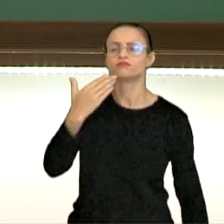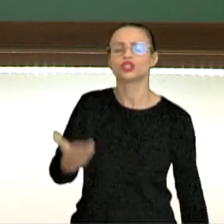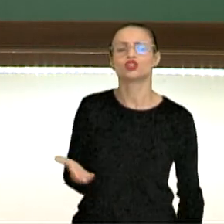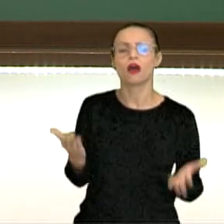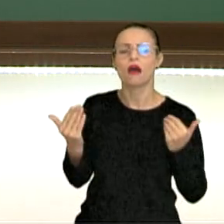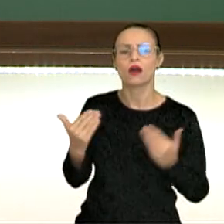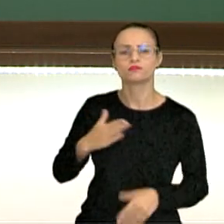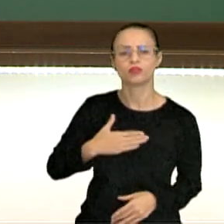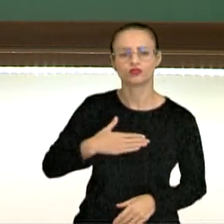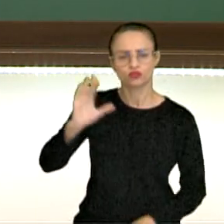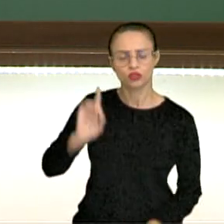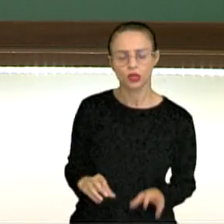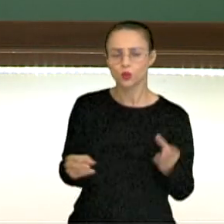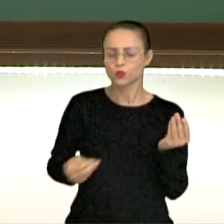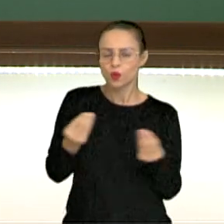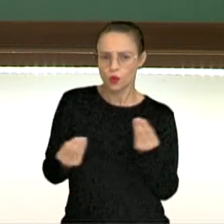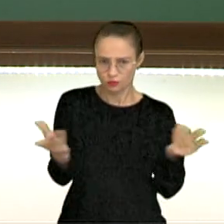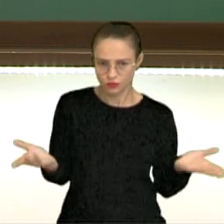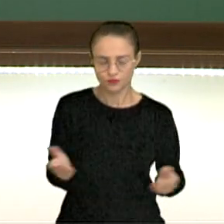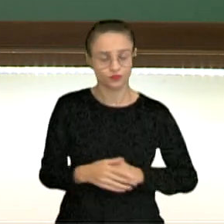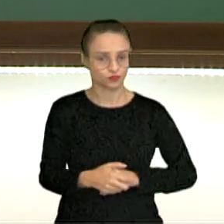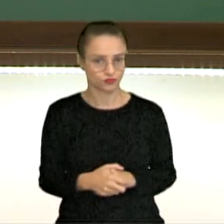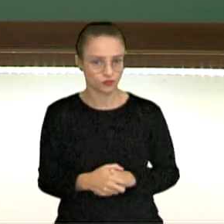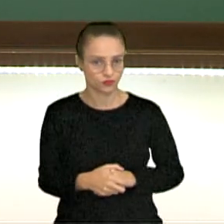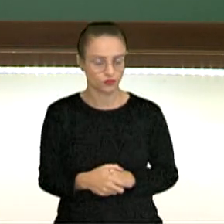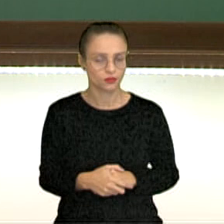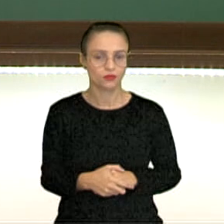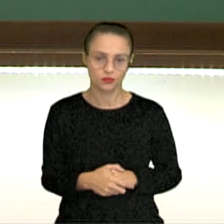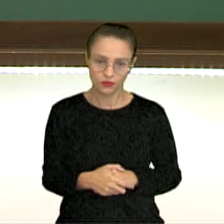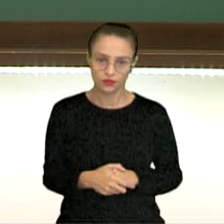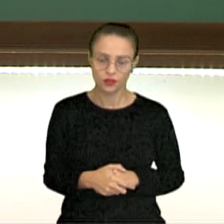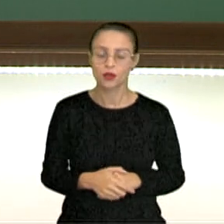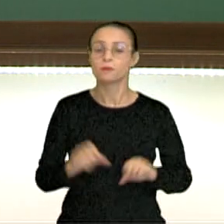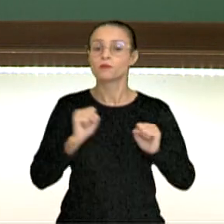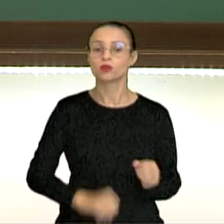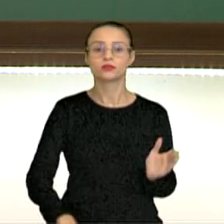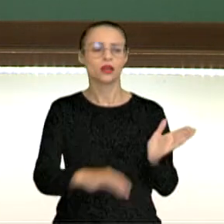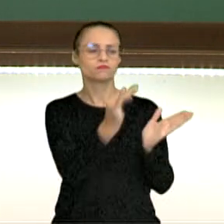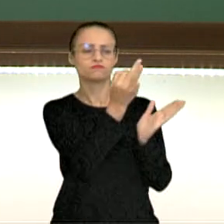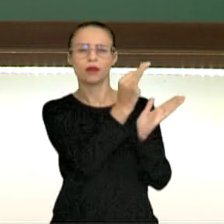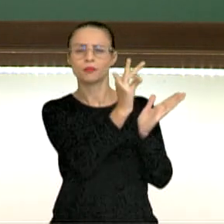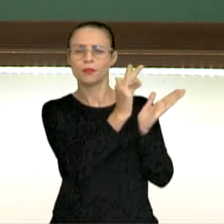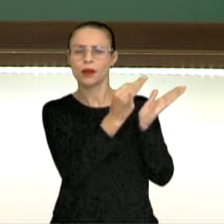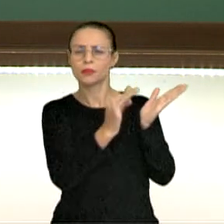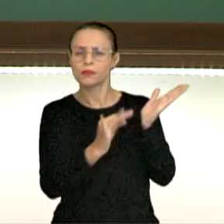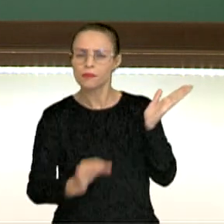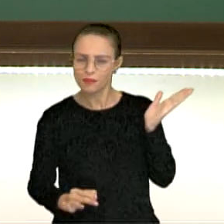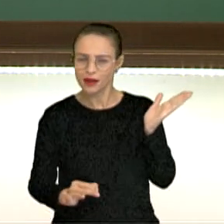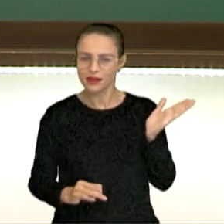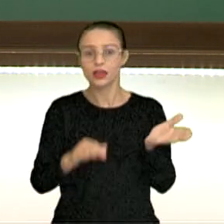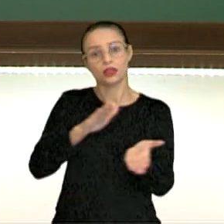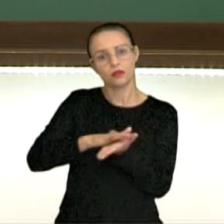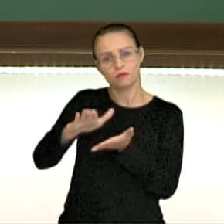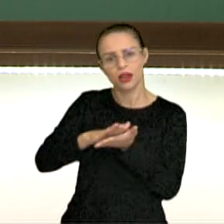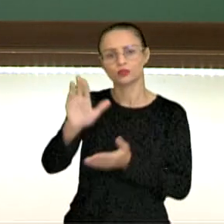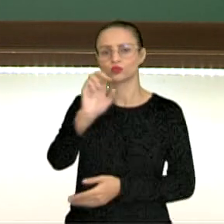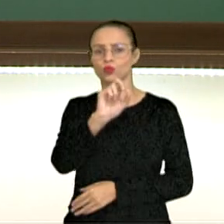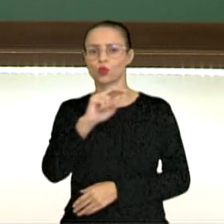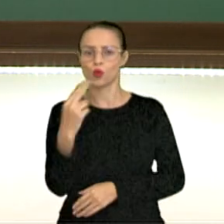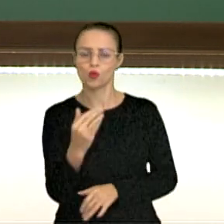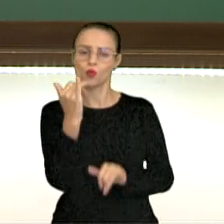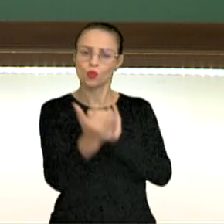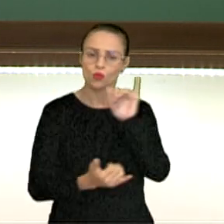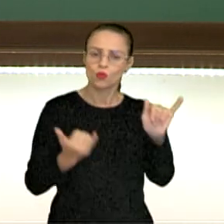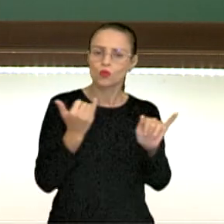direitos? Podemos pensar a respeito do abaixo-assinado, seja ele impresso ou online, também a